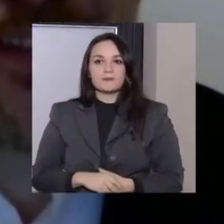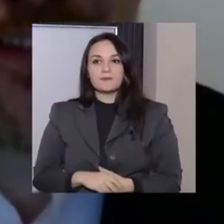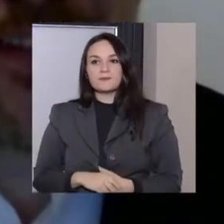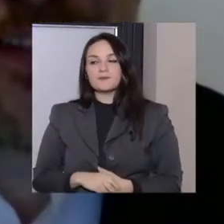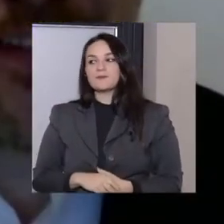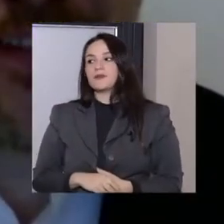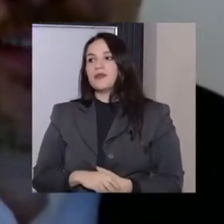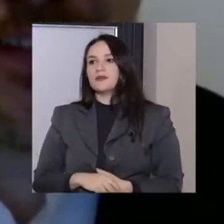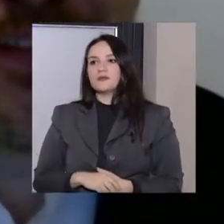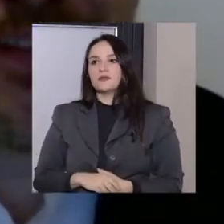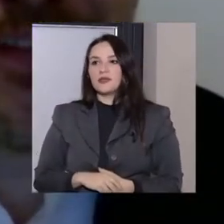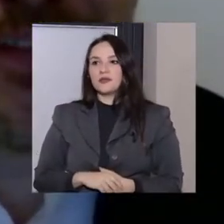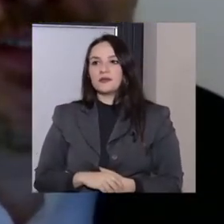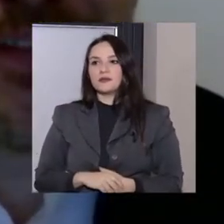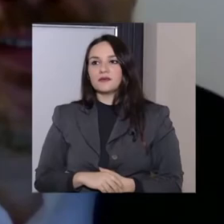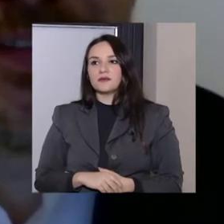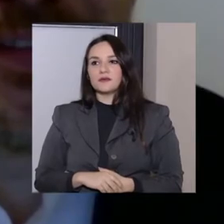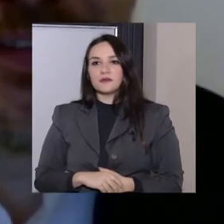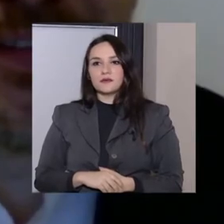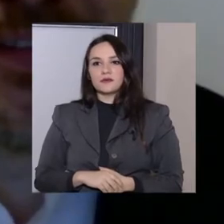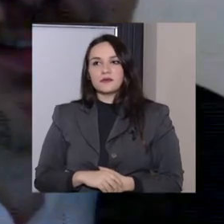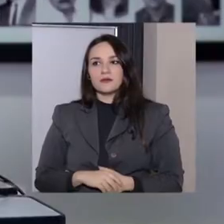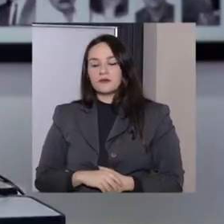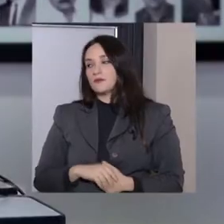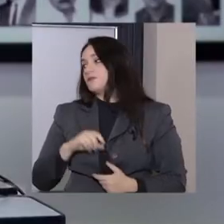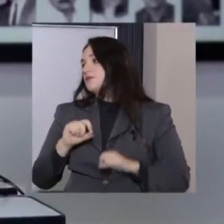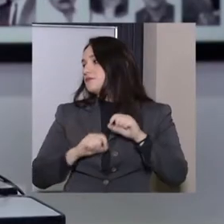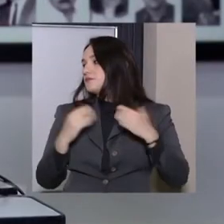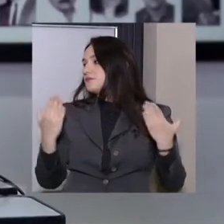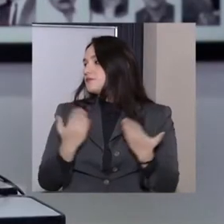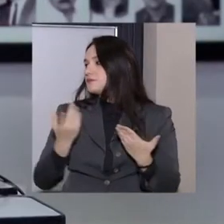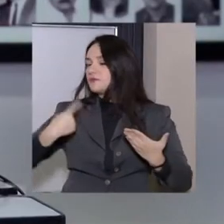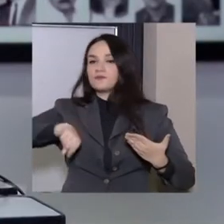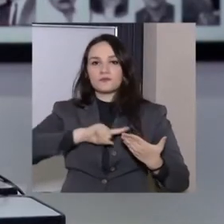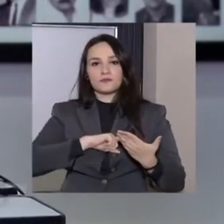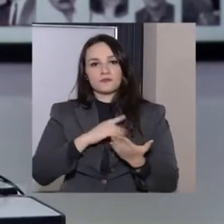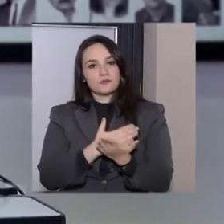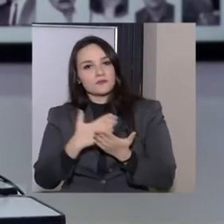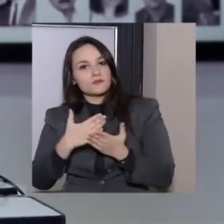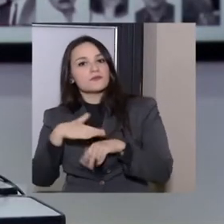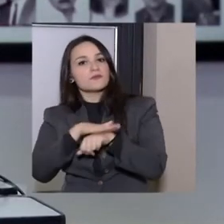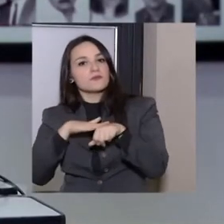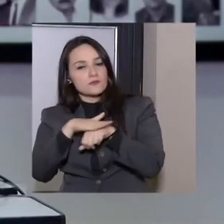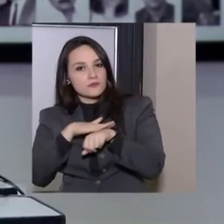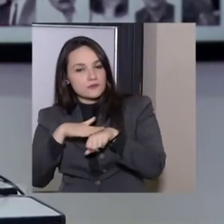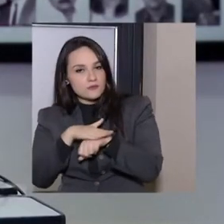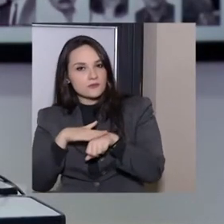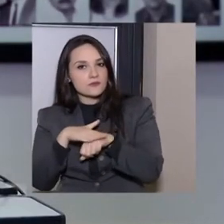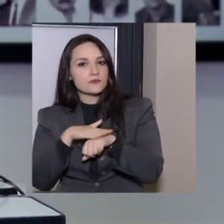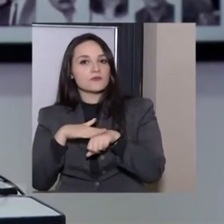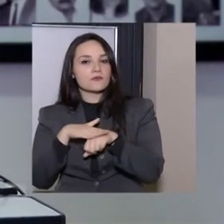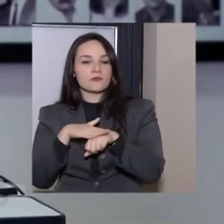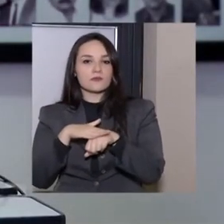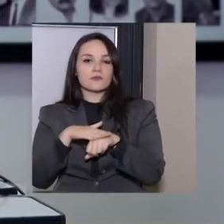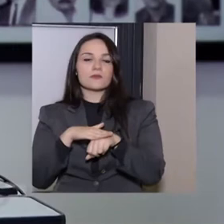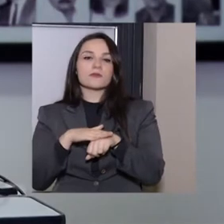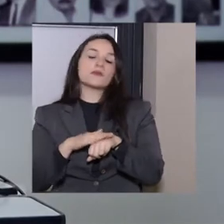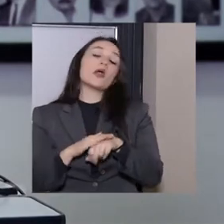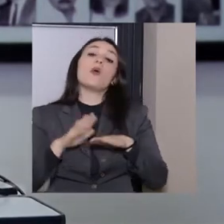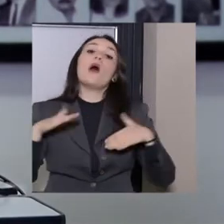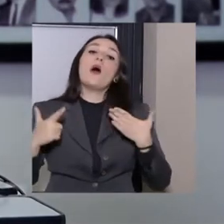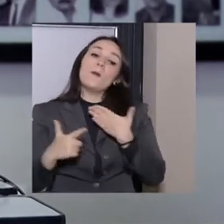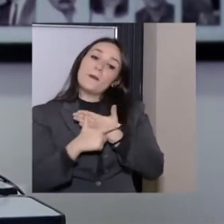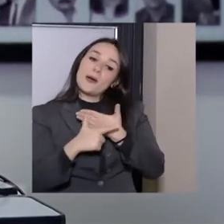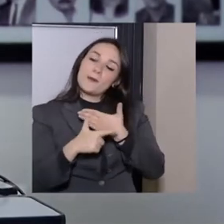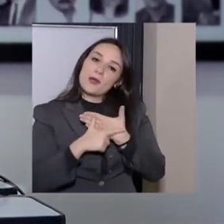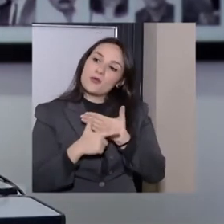Então, professor, vamos começar essa conversa aqui, né, falando um pouquinho do papel das